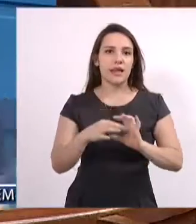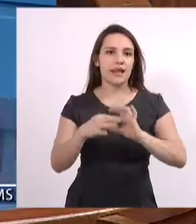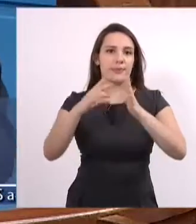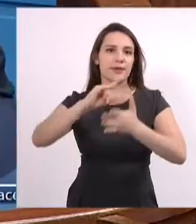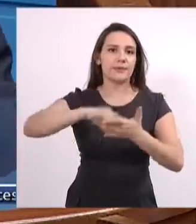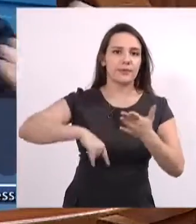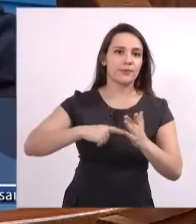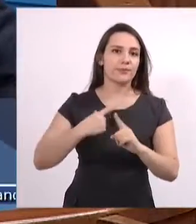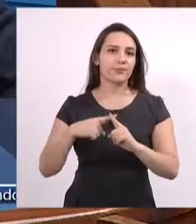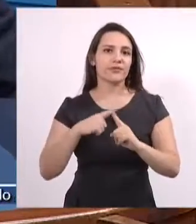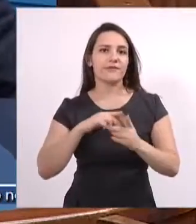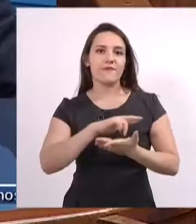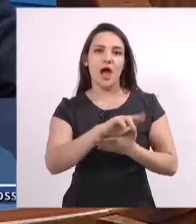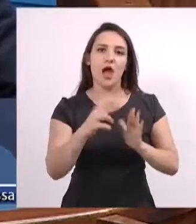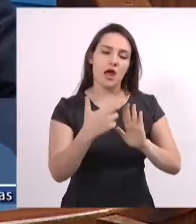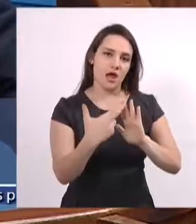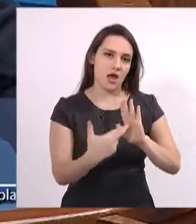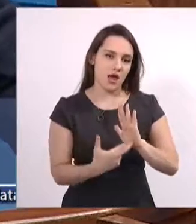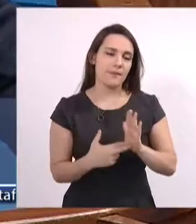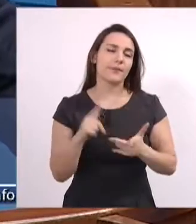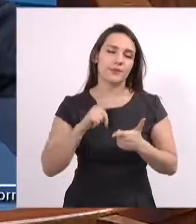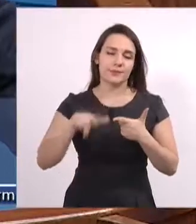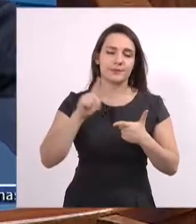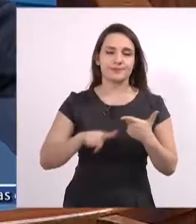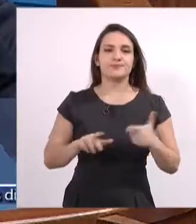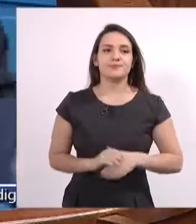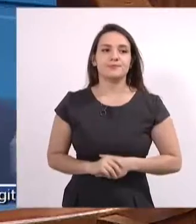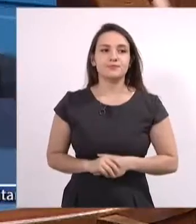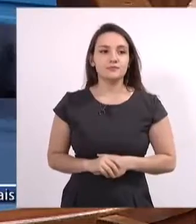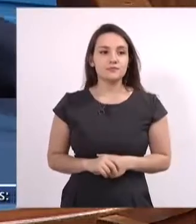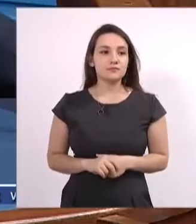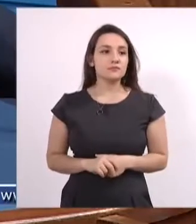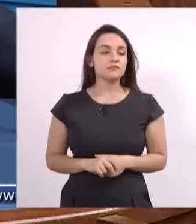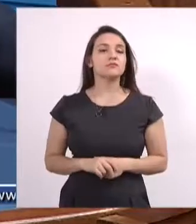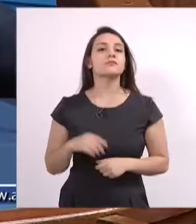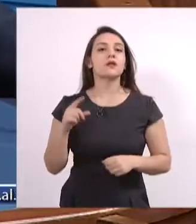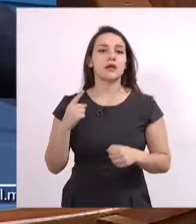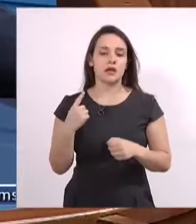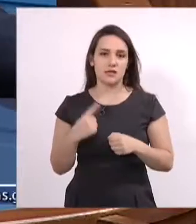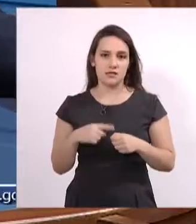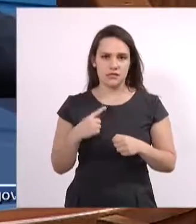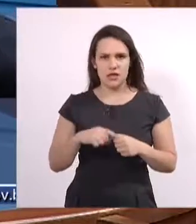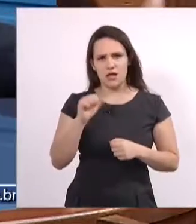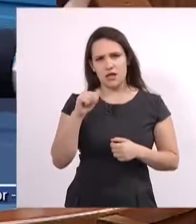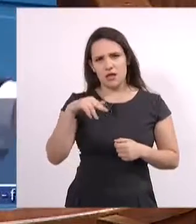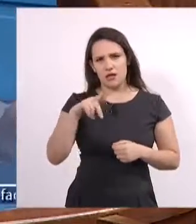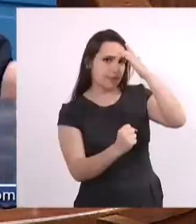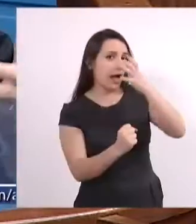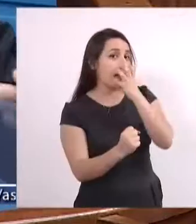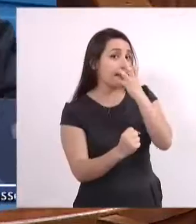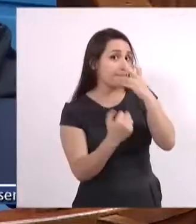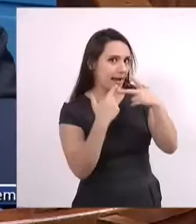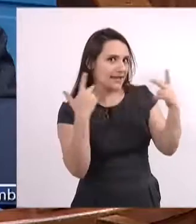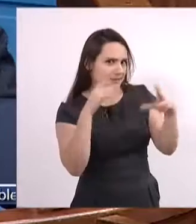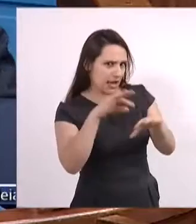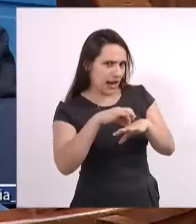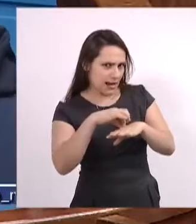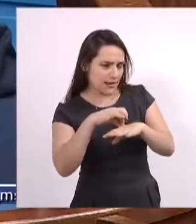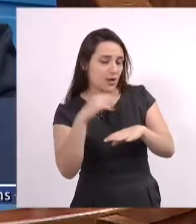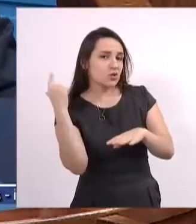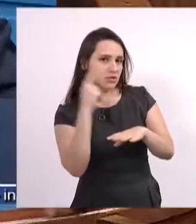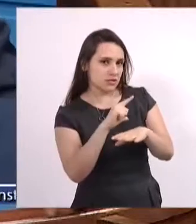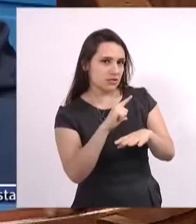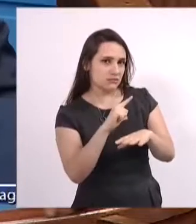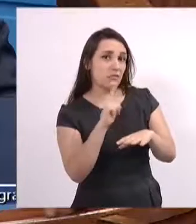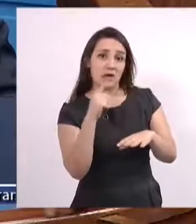N exigências e N questões. Em Angélica, existe o recurso da União,